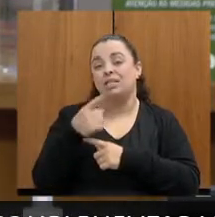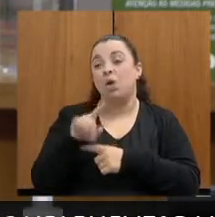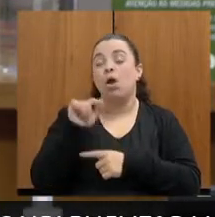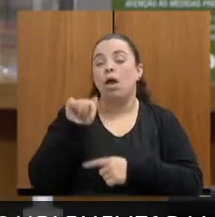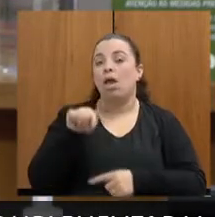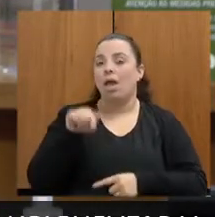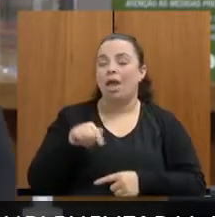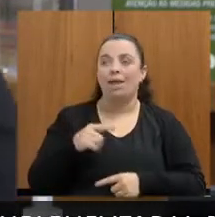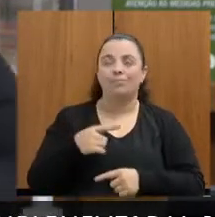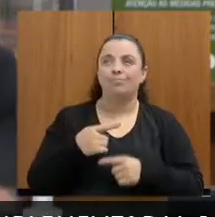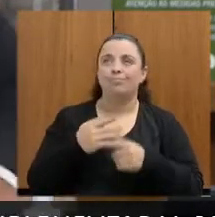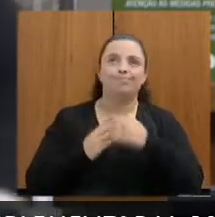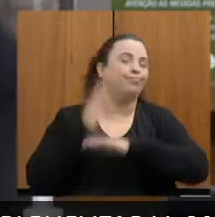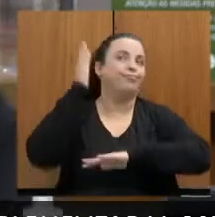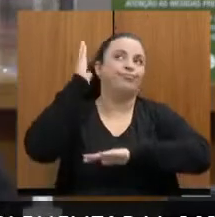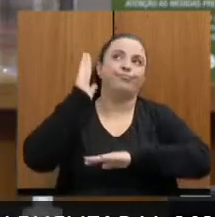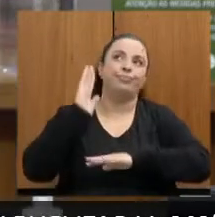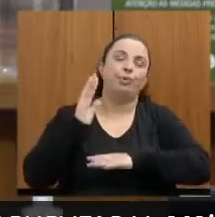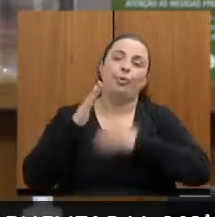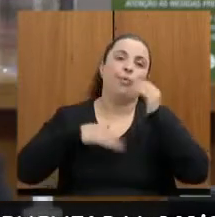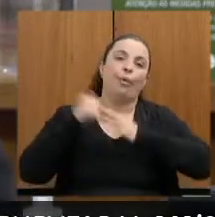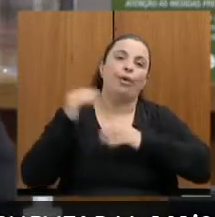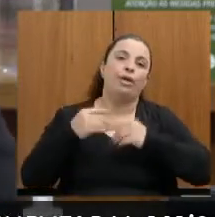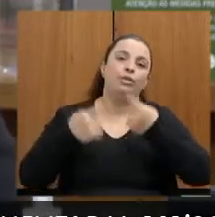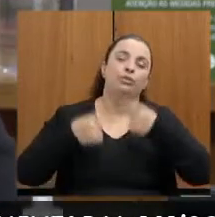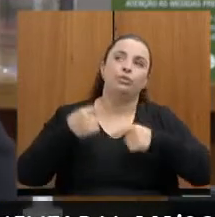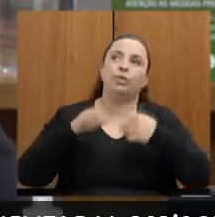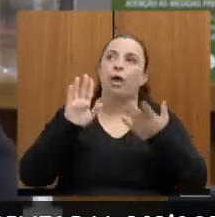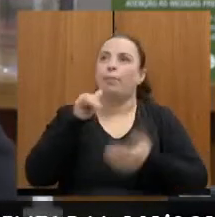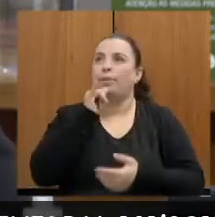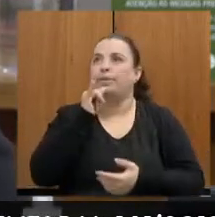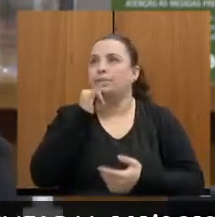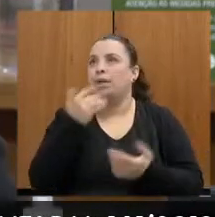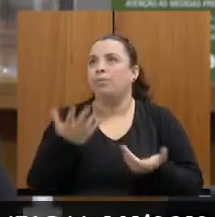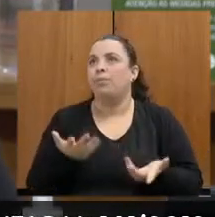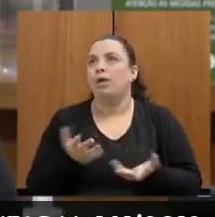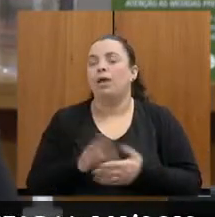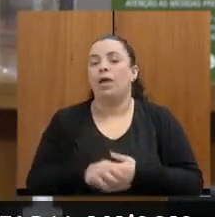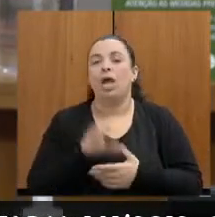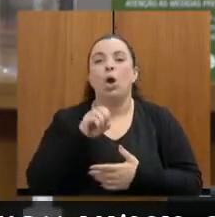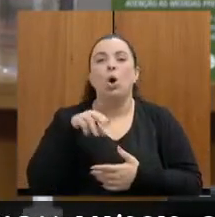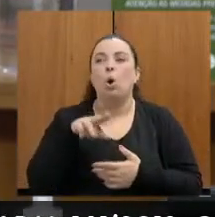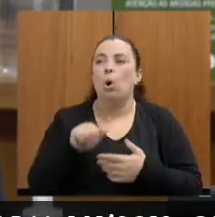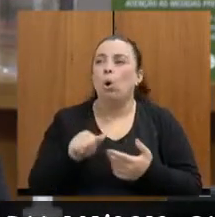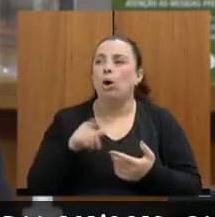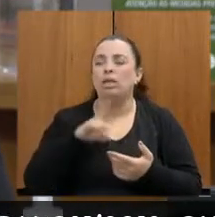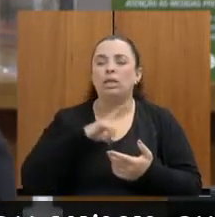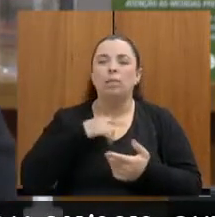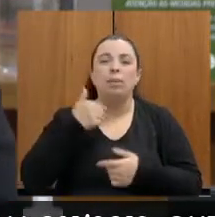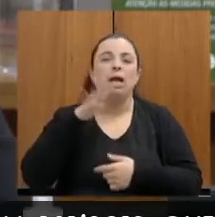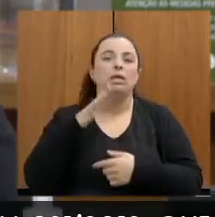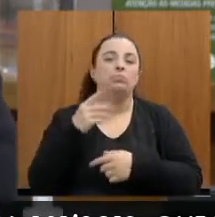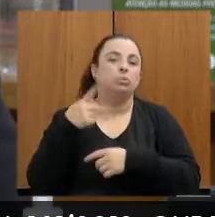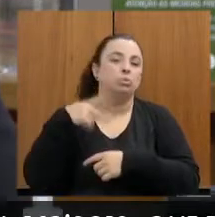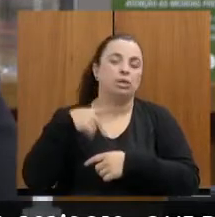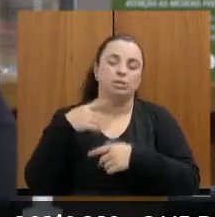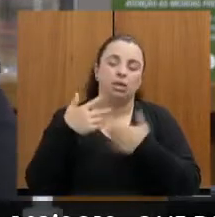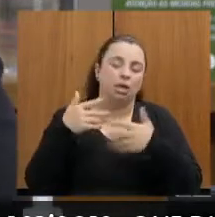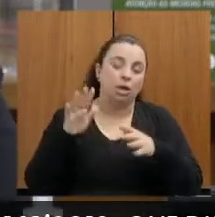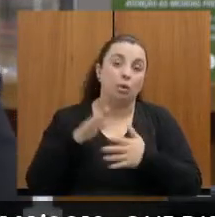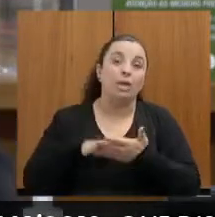discussão porque são pedido ações Independentes com A ona é recebe maior pontuação e